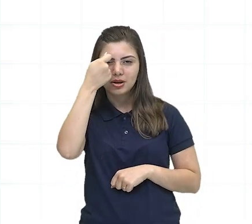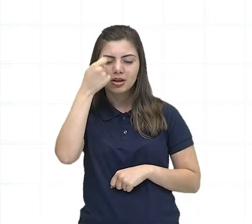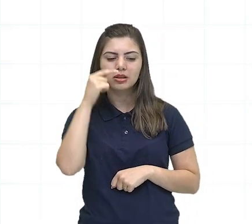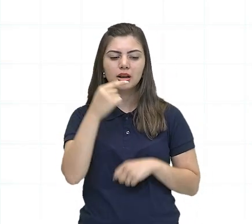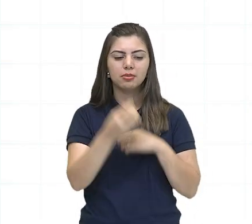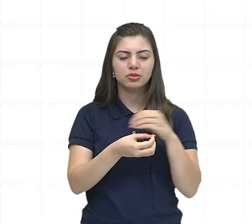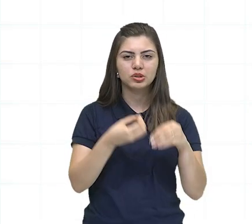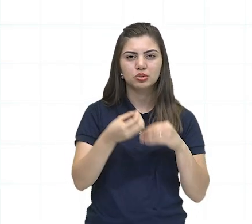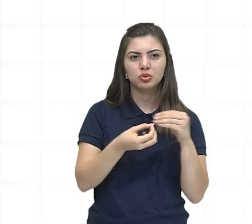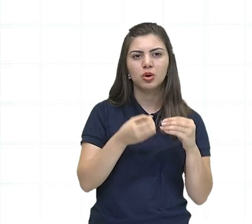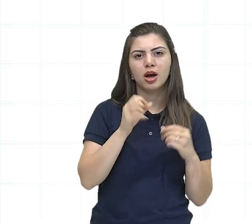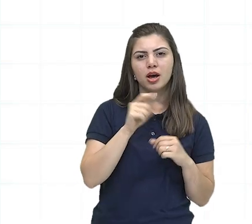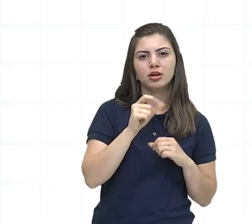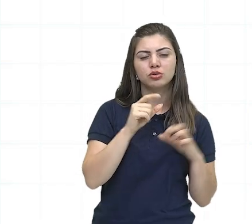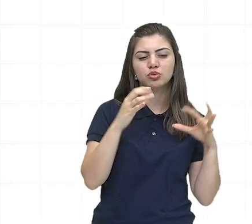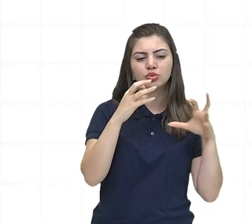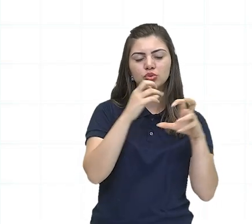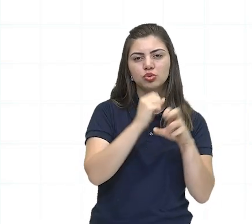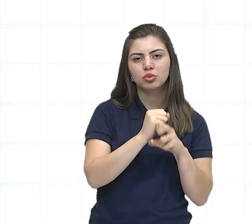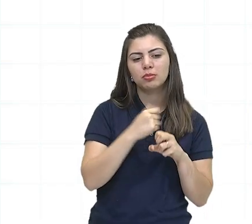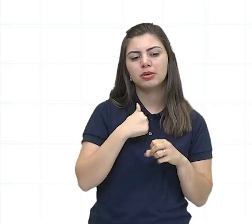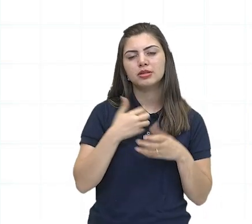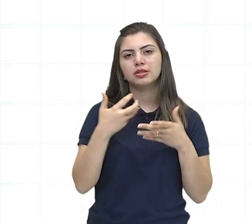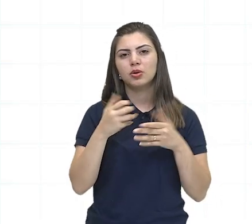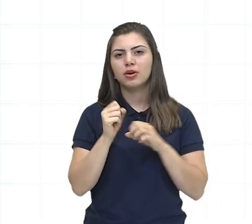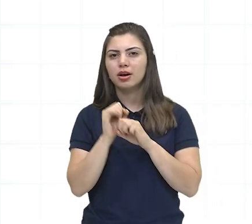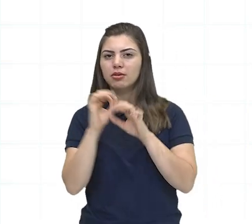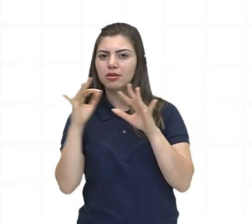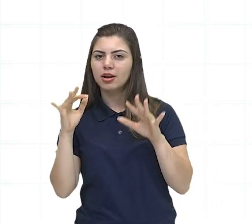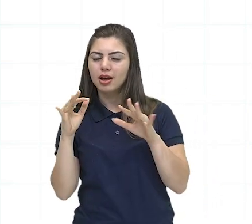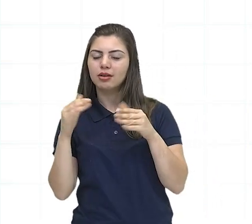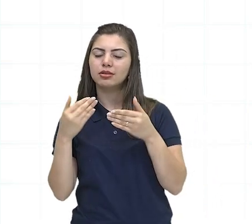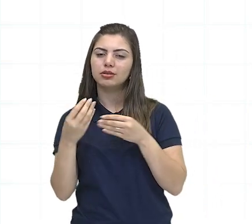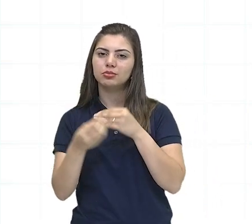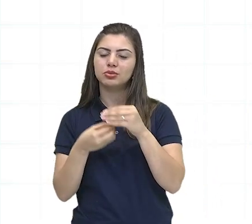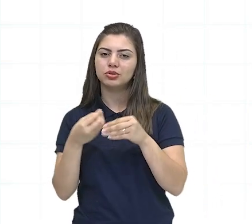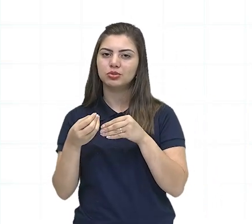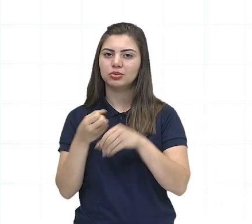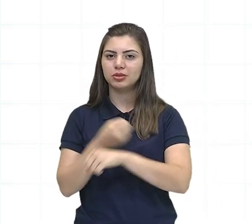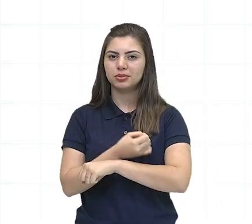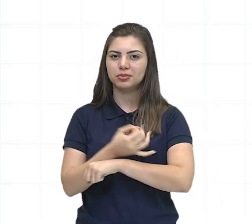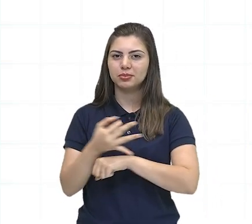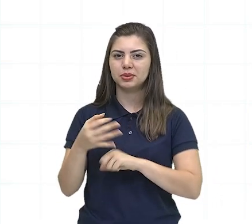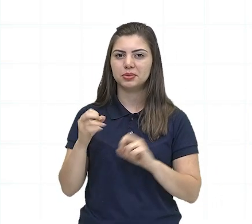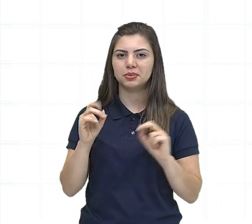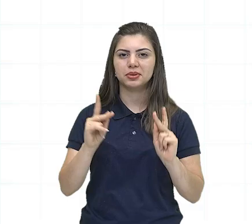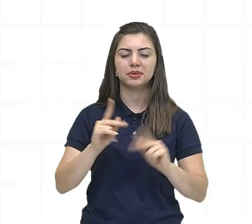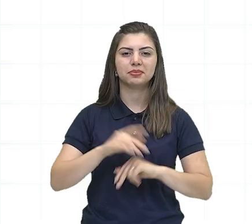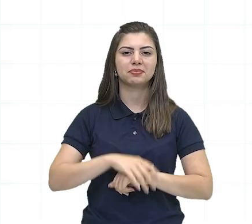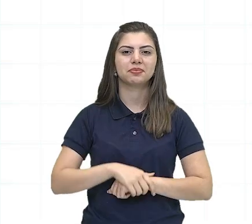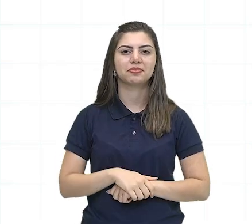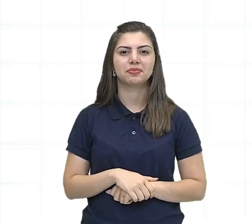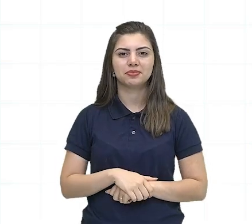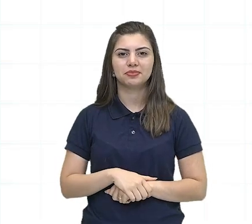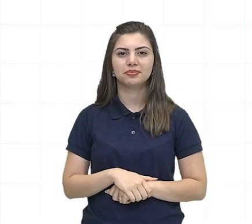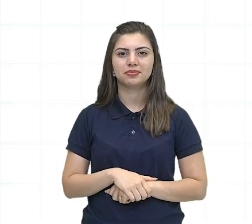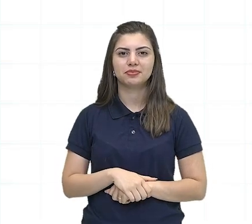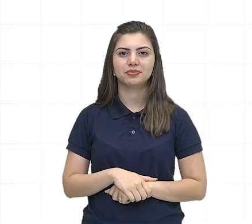azul escuro. Ah, eu quero um tomzinho mais claro, azul bebê, então vou misturar o branco. Então, é isso que é a tonalidade.